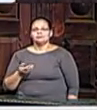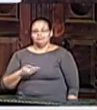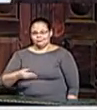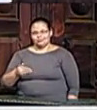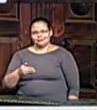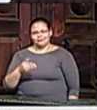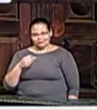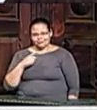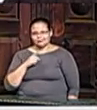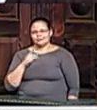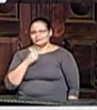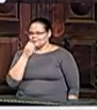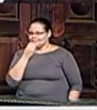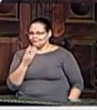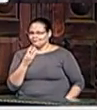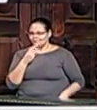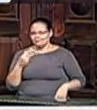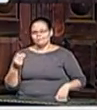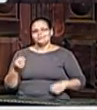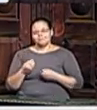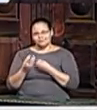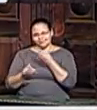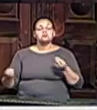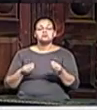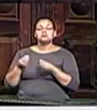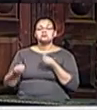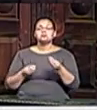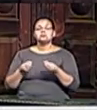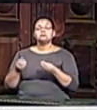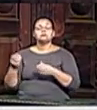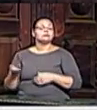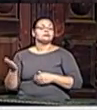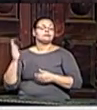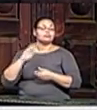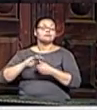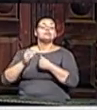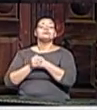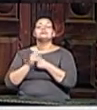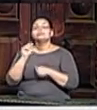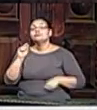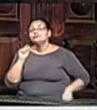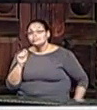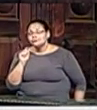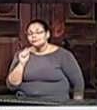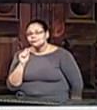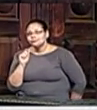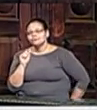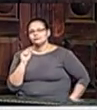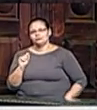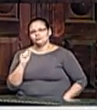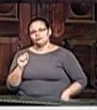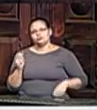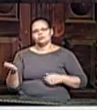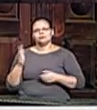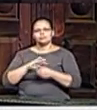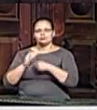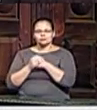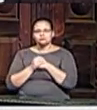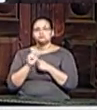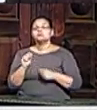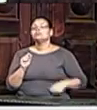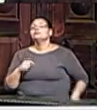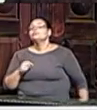salário que você obtém cerca de 400, 500 reais, por conta